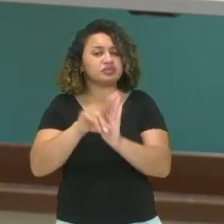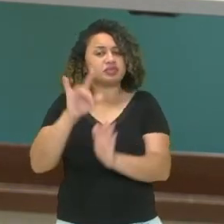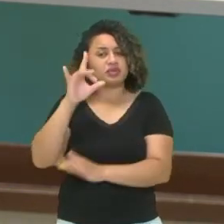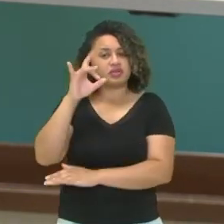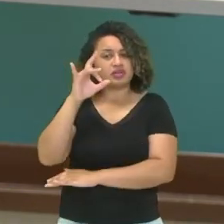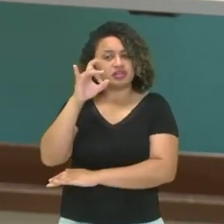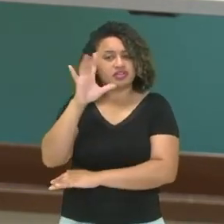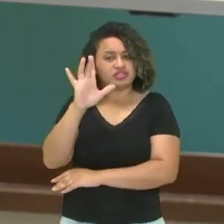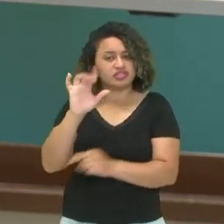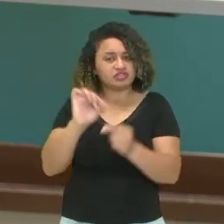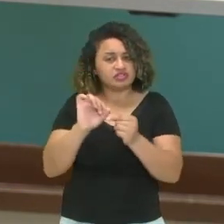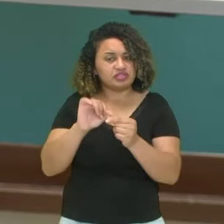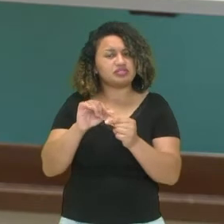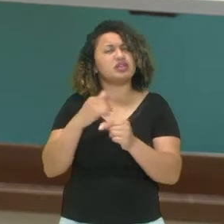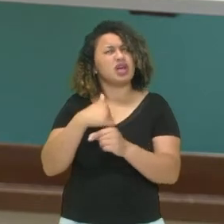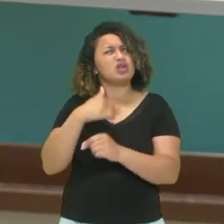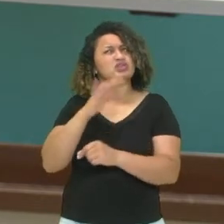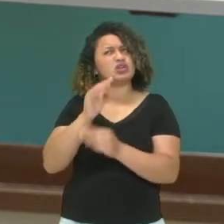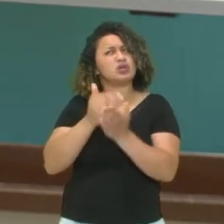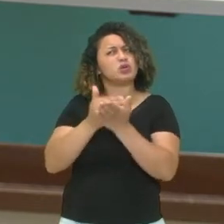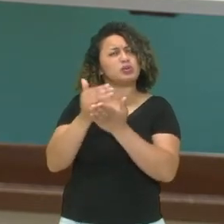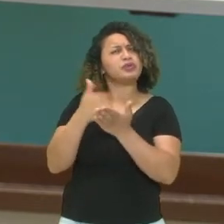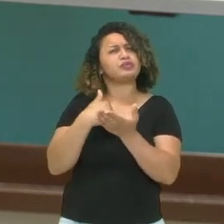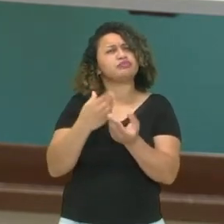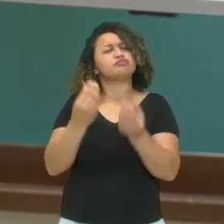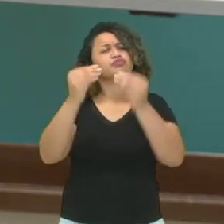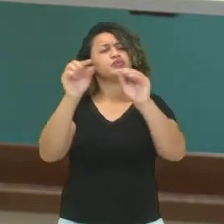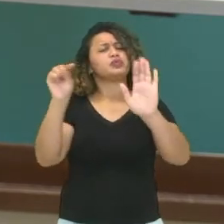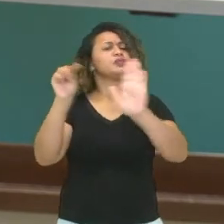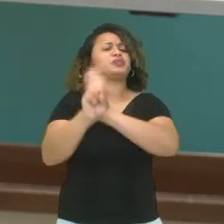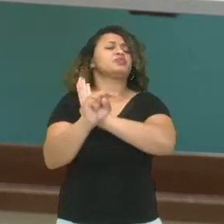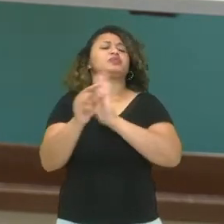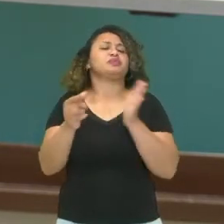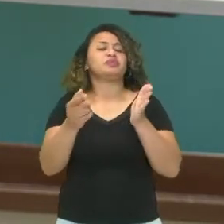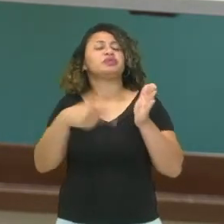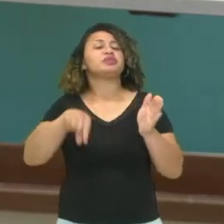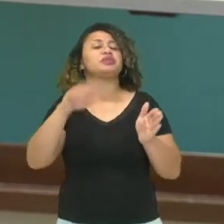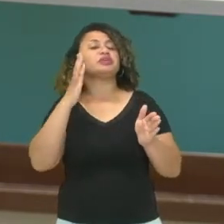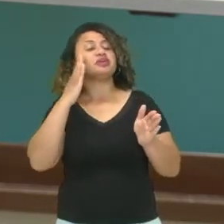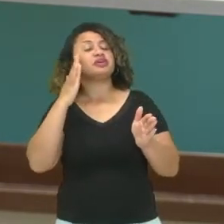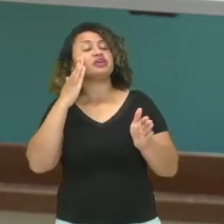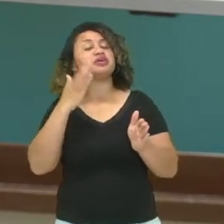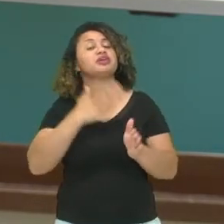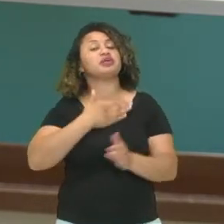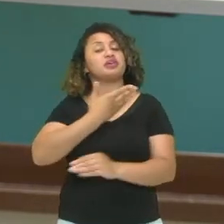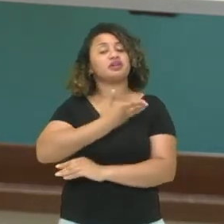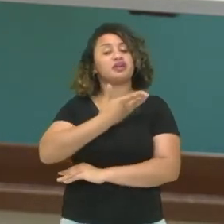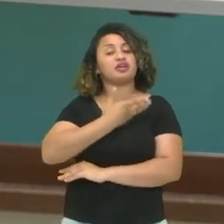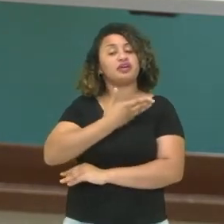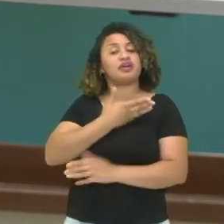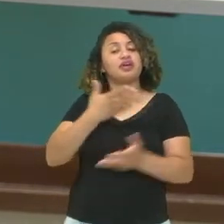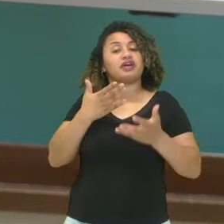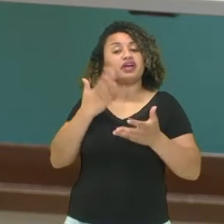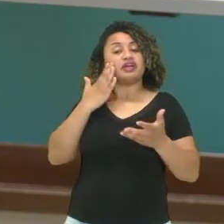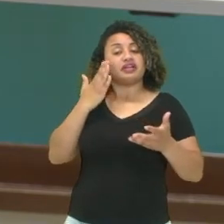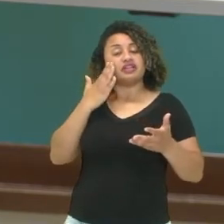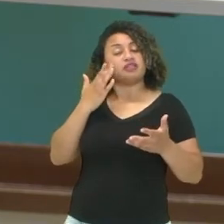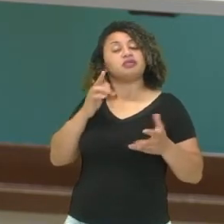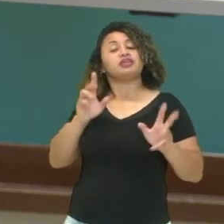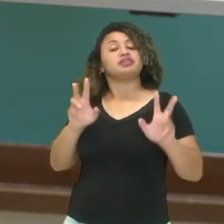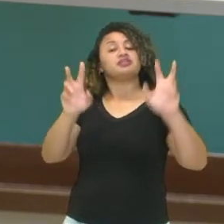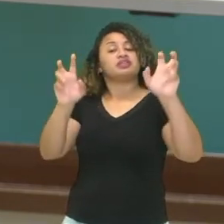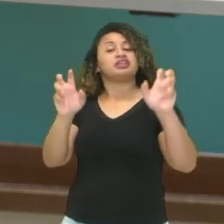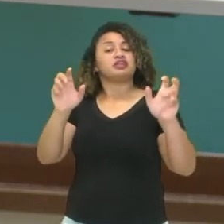no Instagram? Eu mesmo já comecei lá, colocando uma perguntinha para eu saber o que os meus amigos querem saber sobre determinada coisa